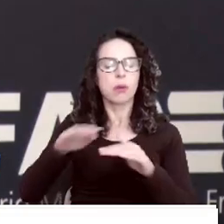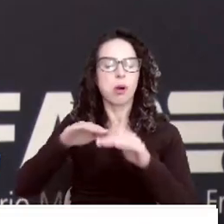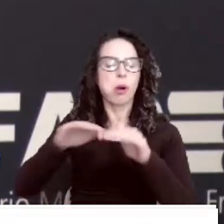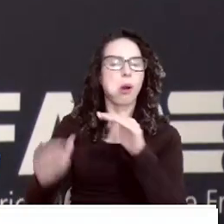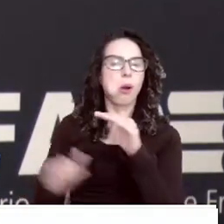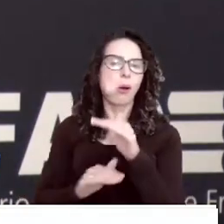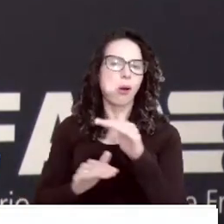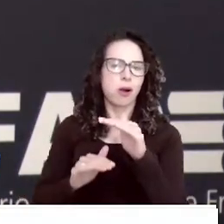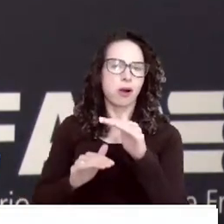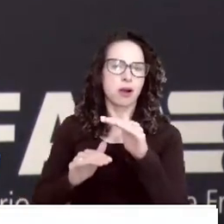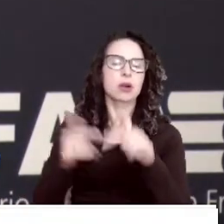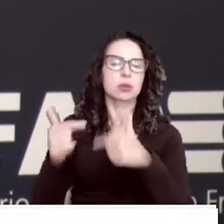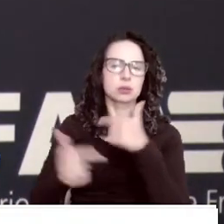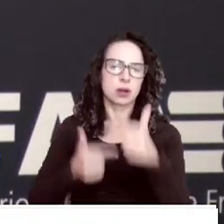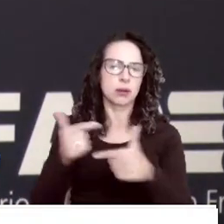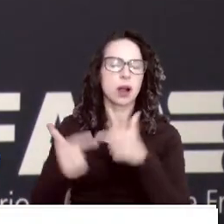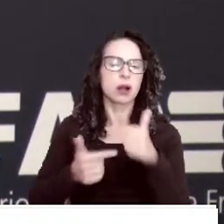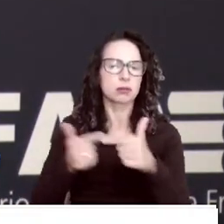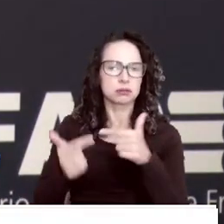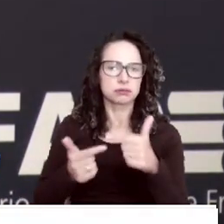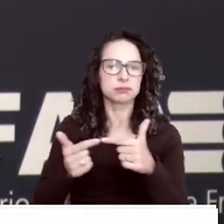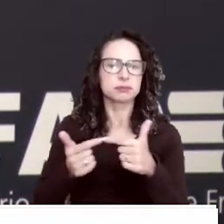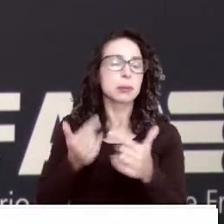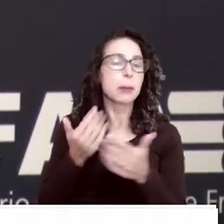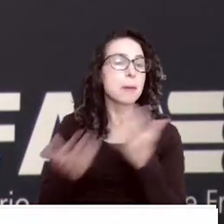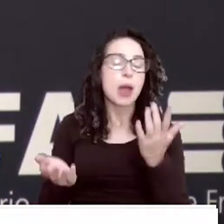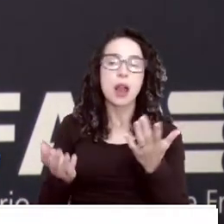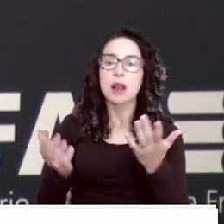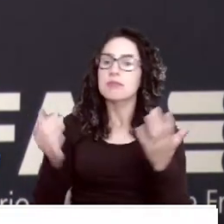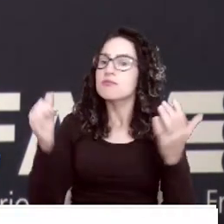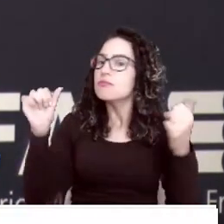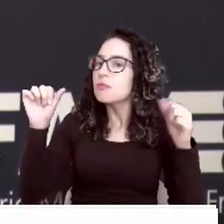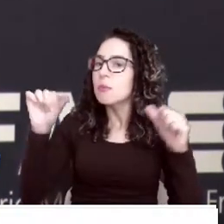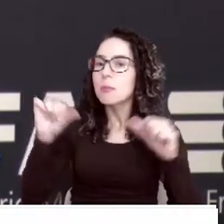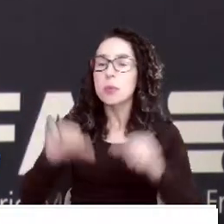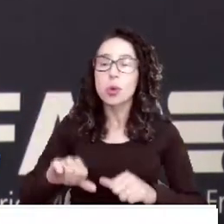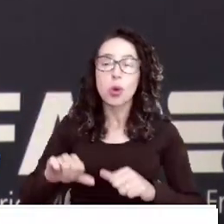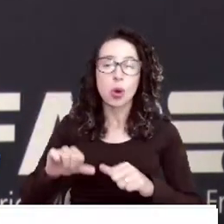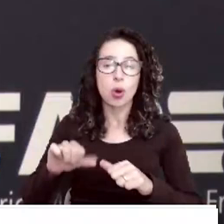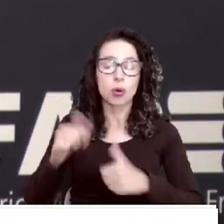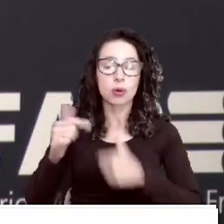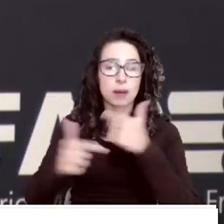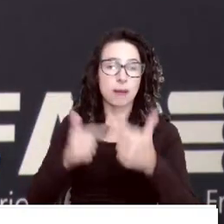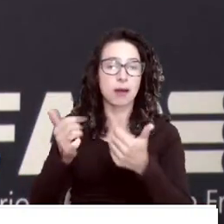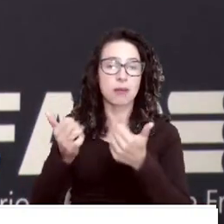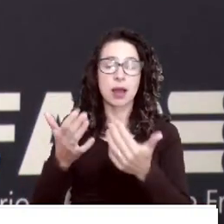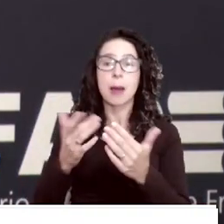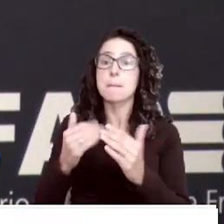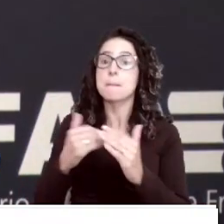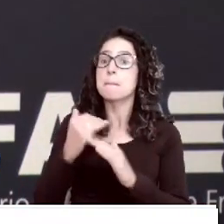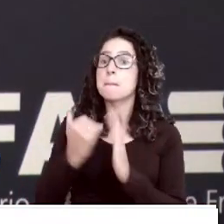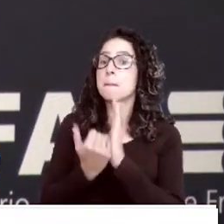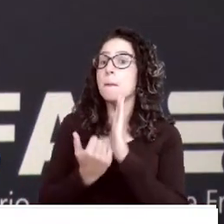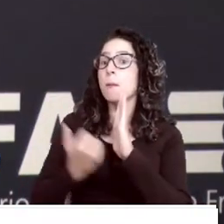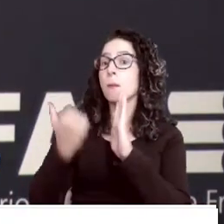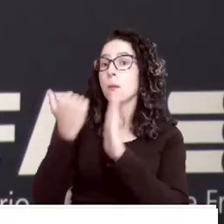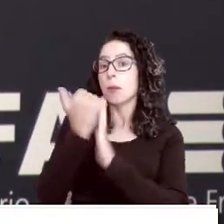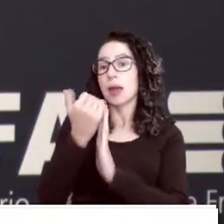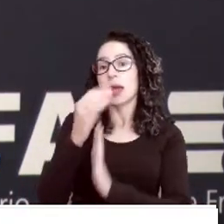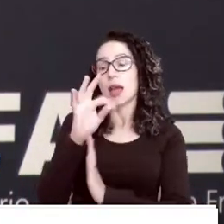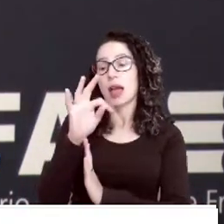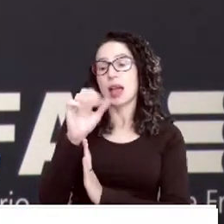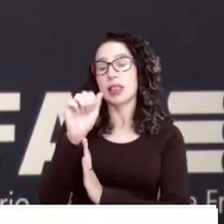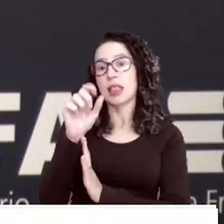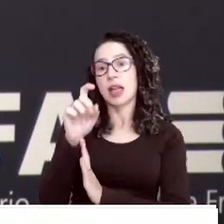é sucatear o serviço, é piorar a entrega do serviço, aumentar a tarifa e dar